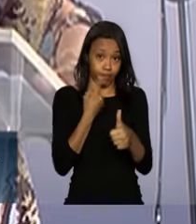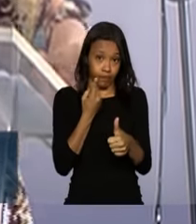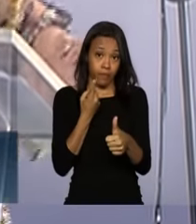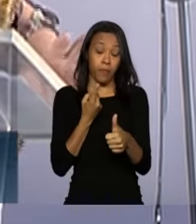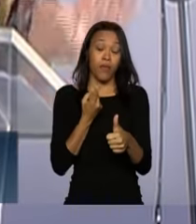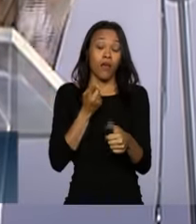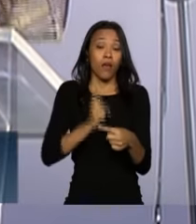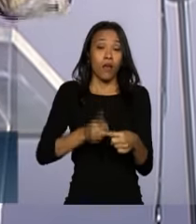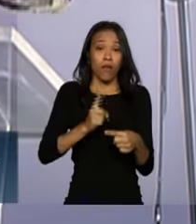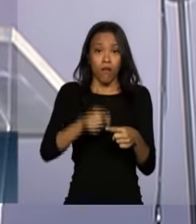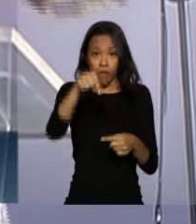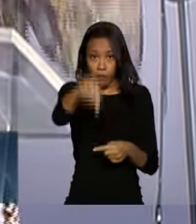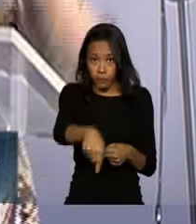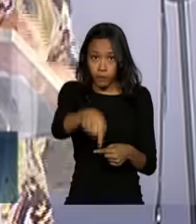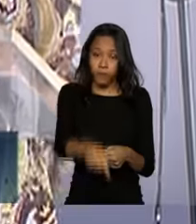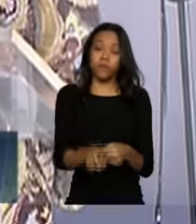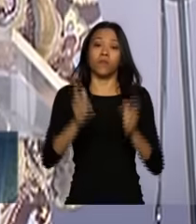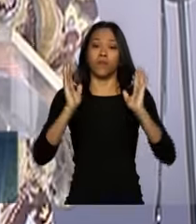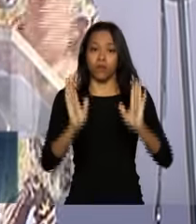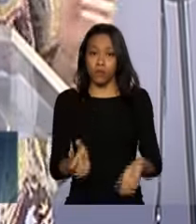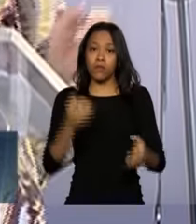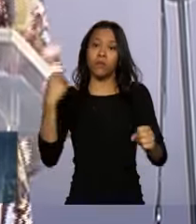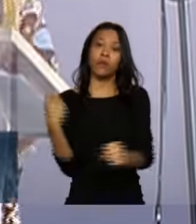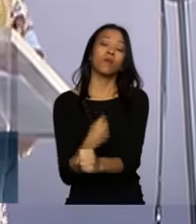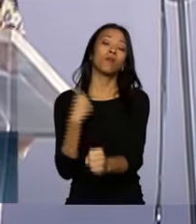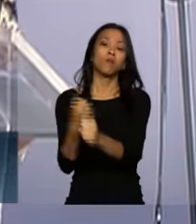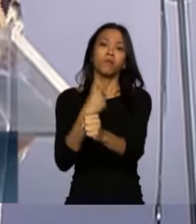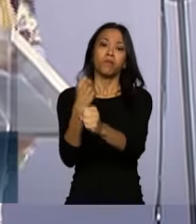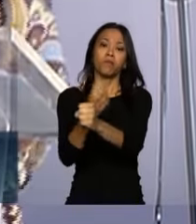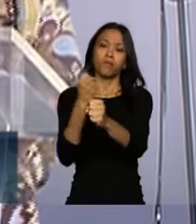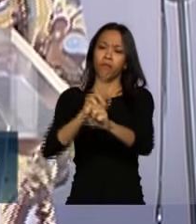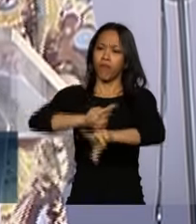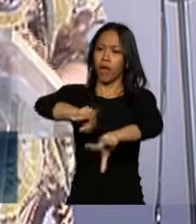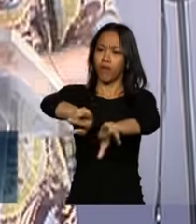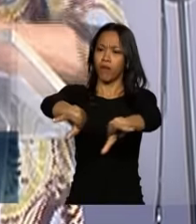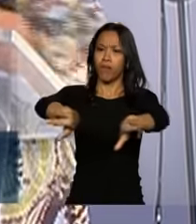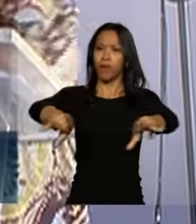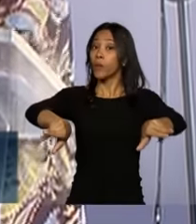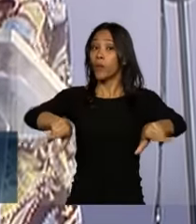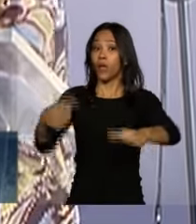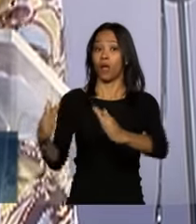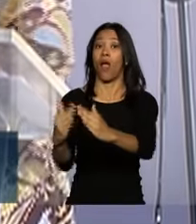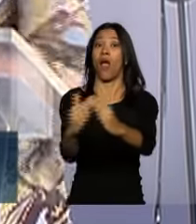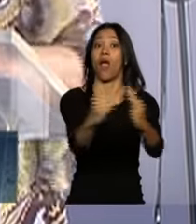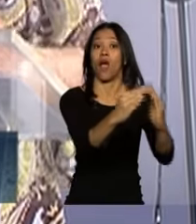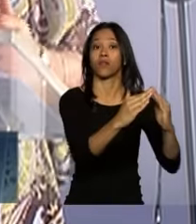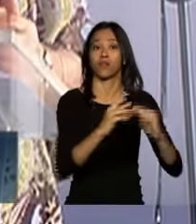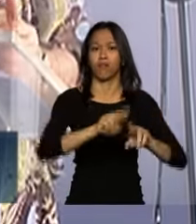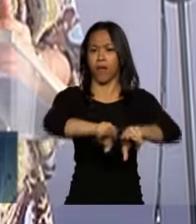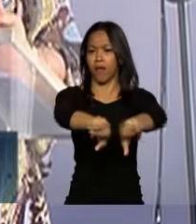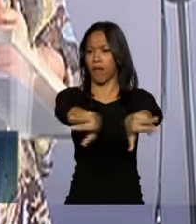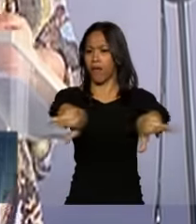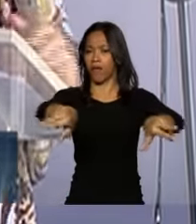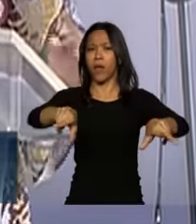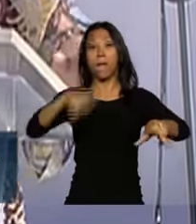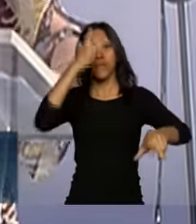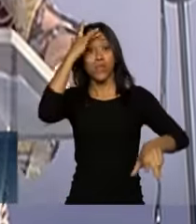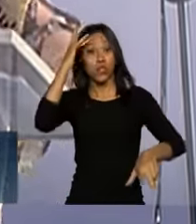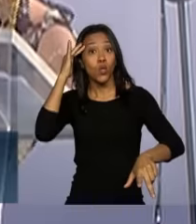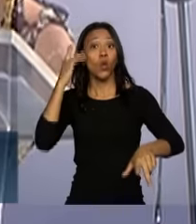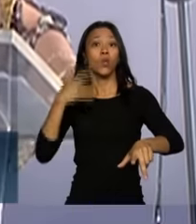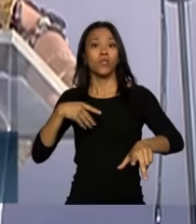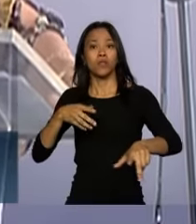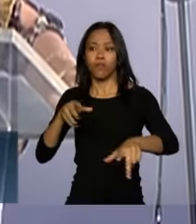aqui foi construído um conjunto de casas. Pessoas foram empregadas